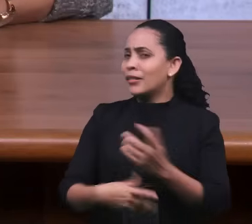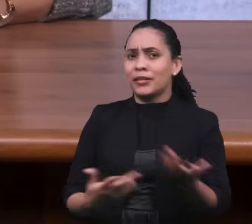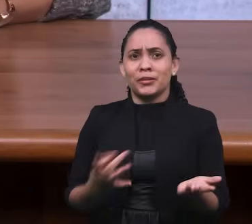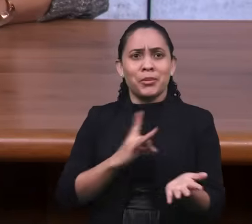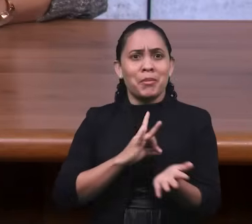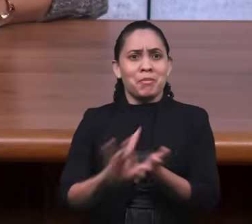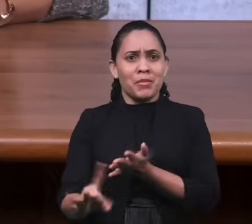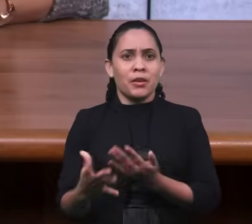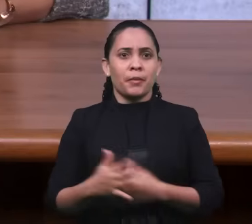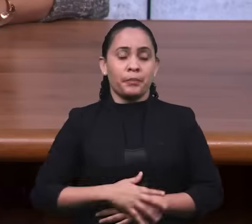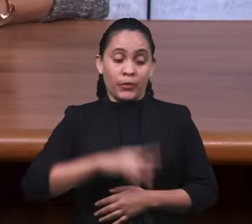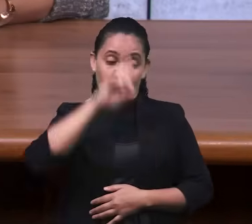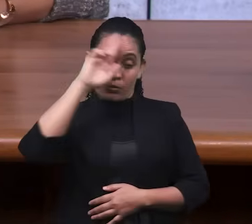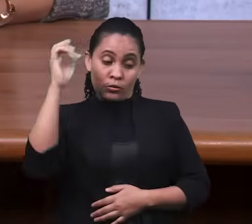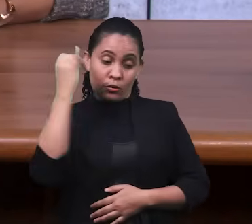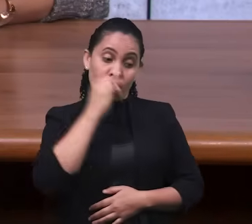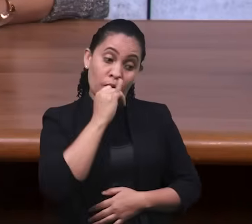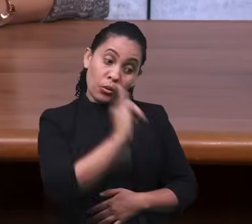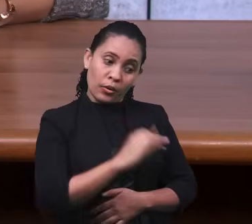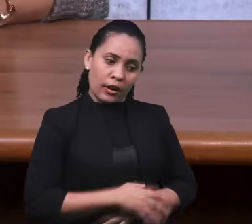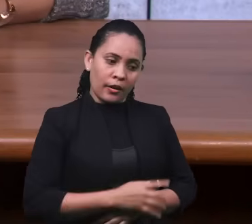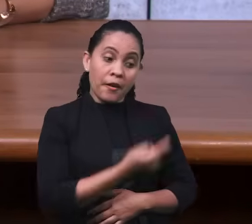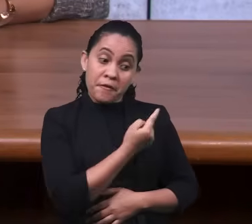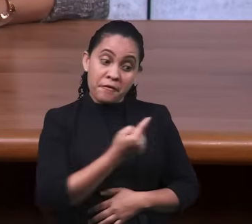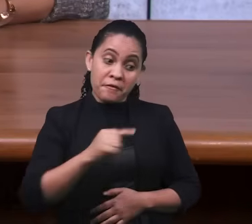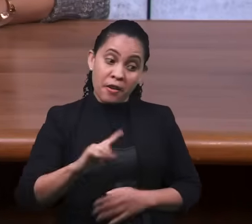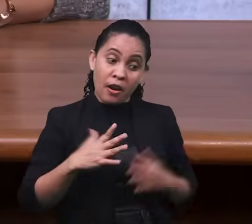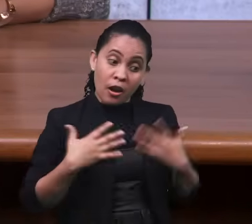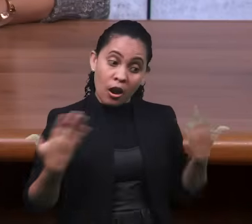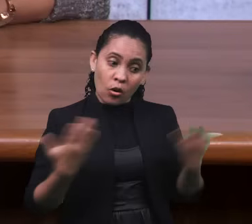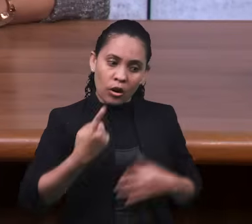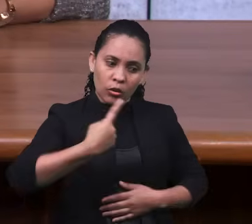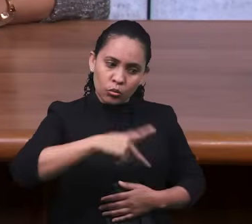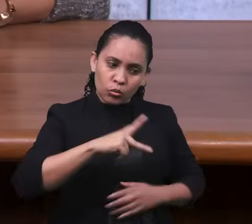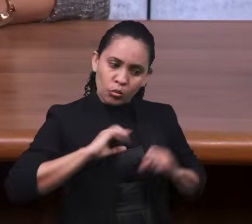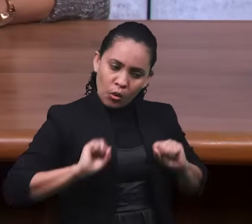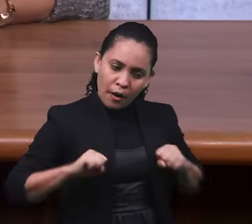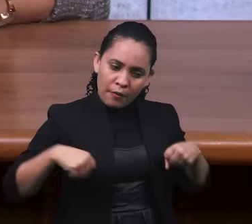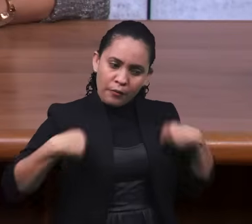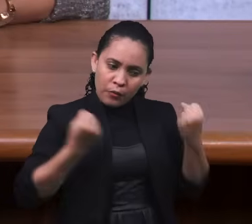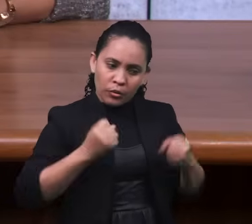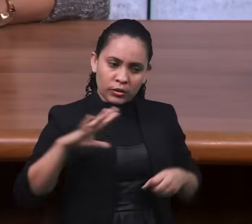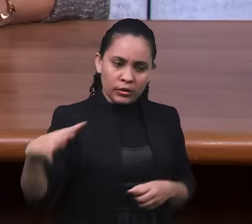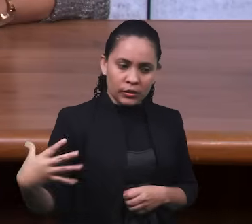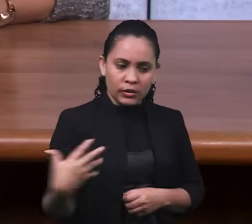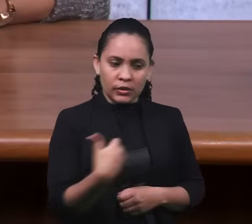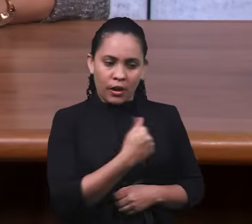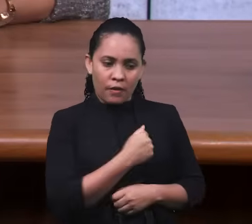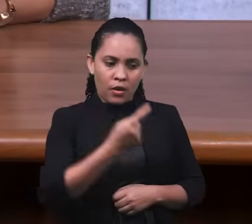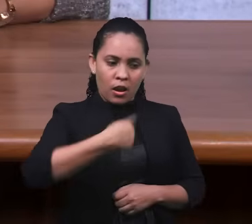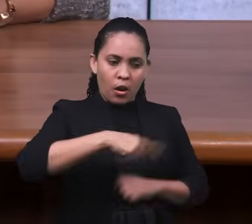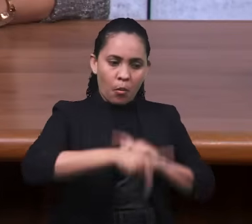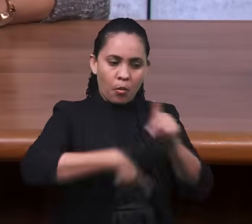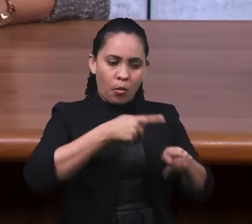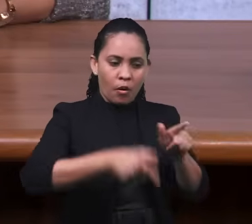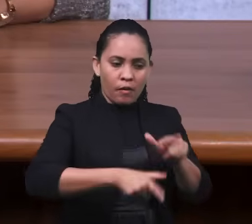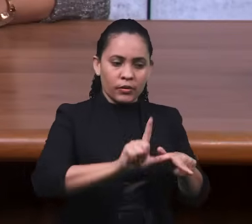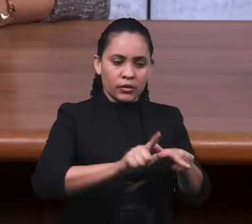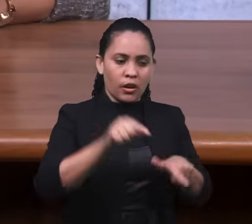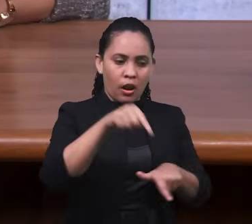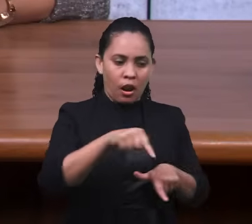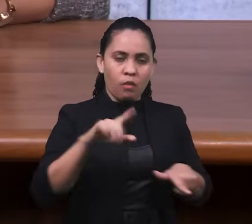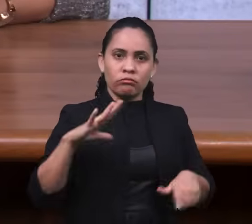para ele e disse: Vai nesta tua força e livrarás Israel da mão dos